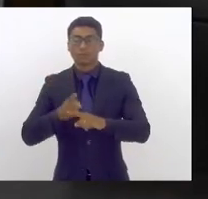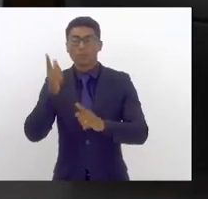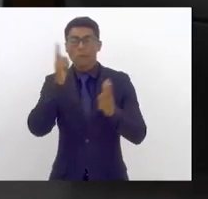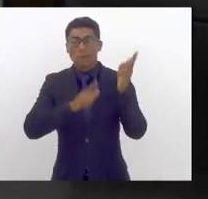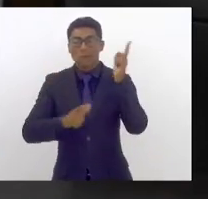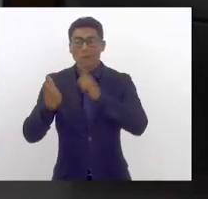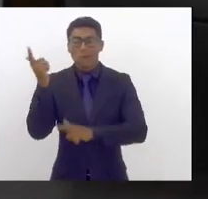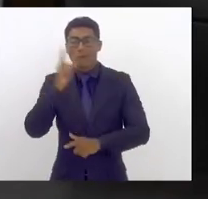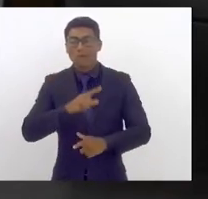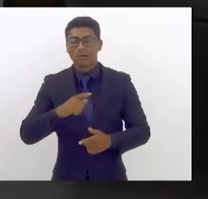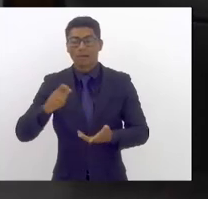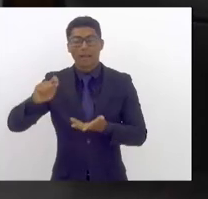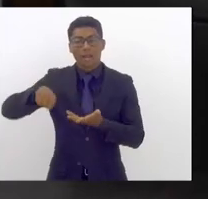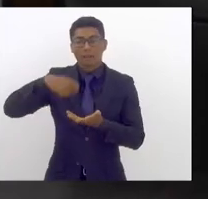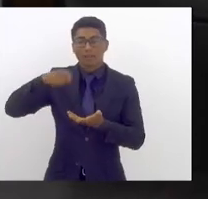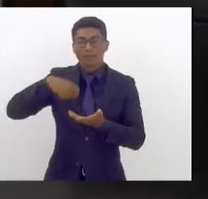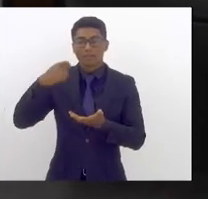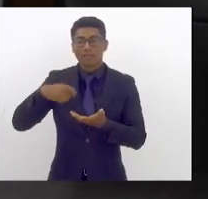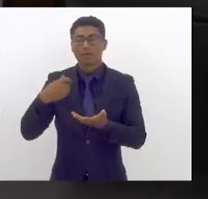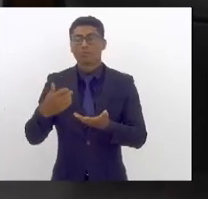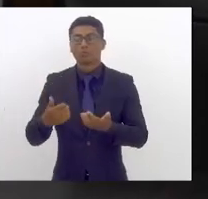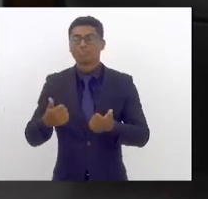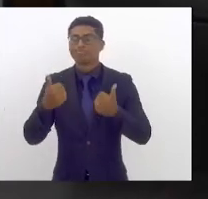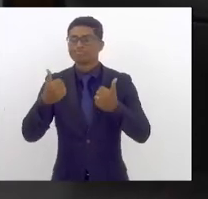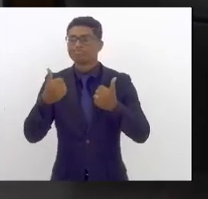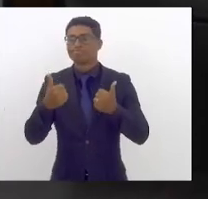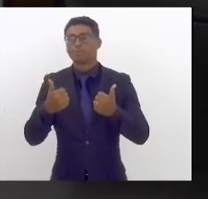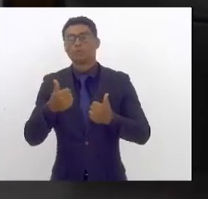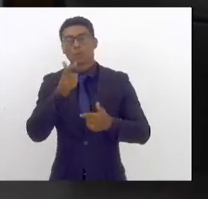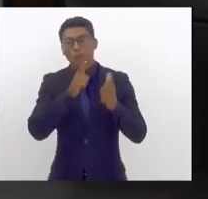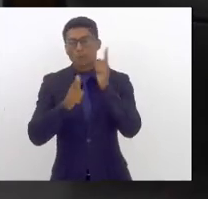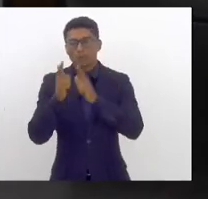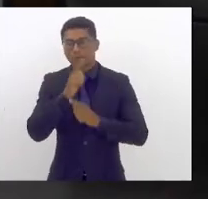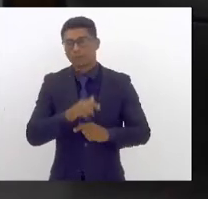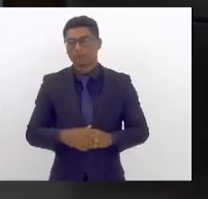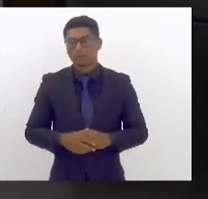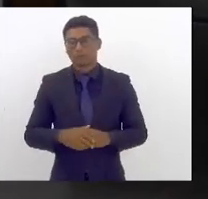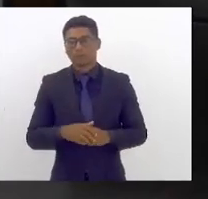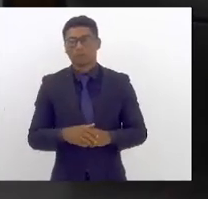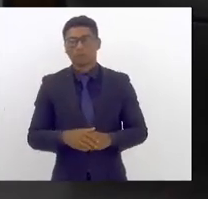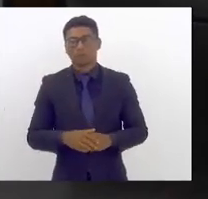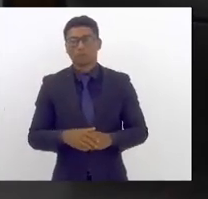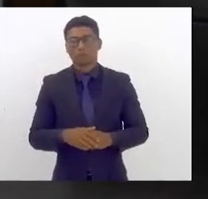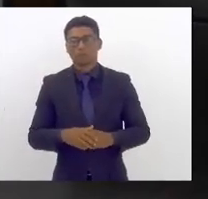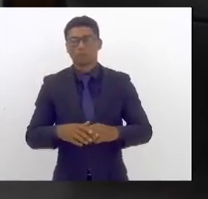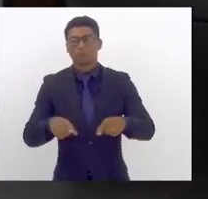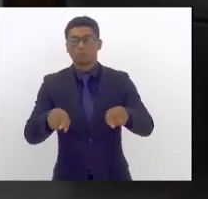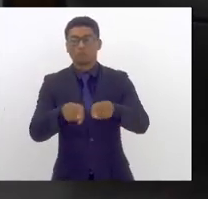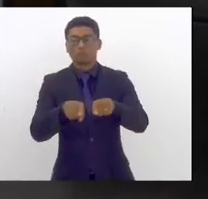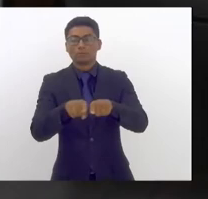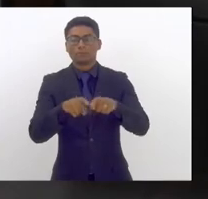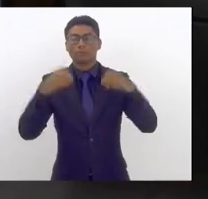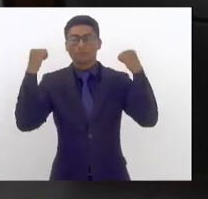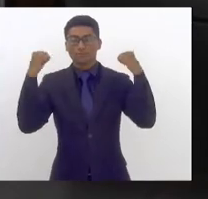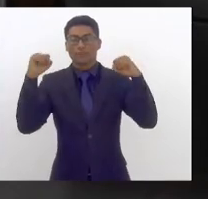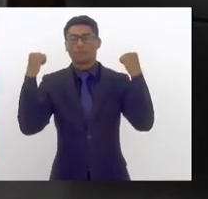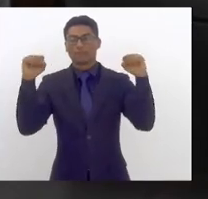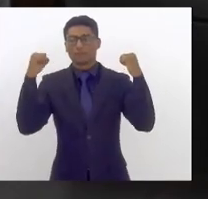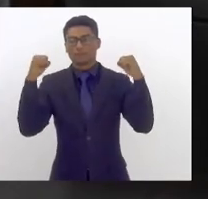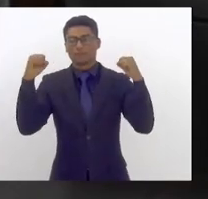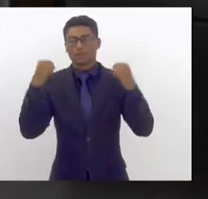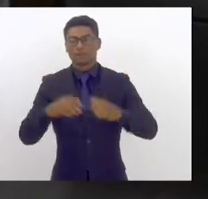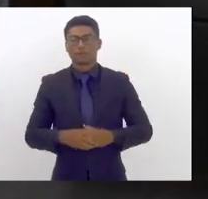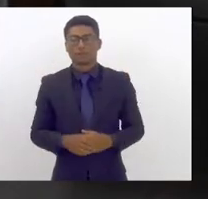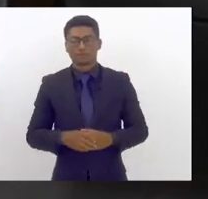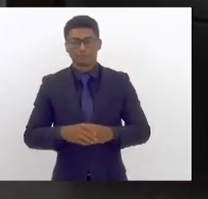saudável uma acesso a essa alimentação mais saudável e a questão também da atividade física quando a gente